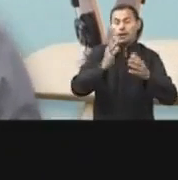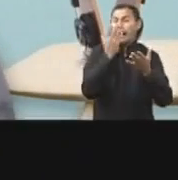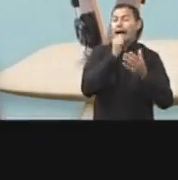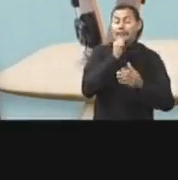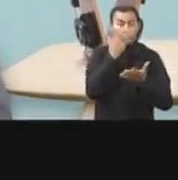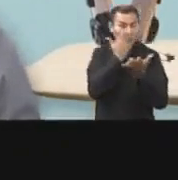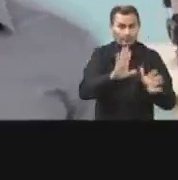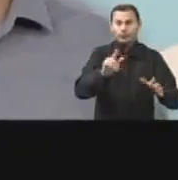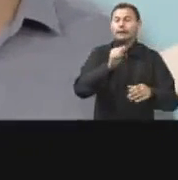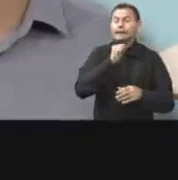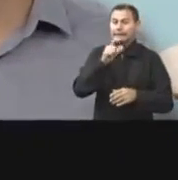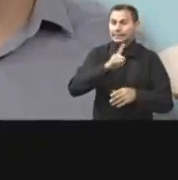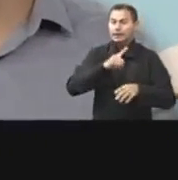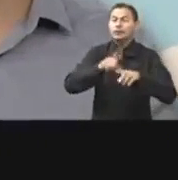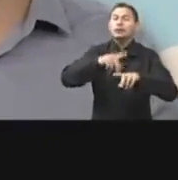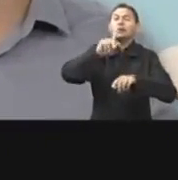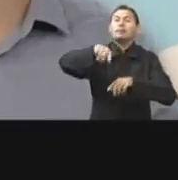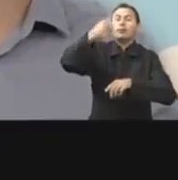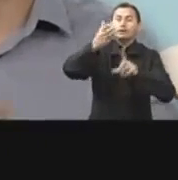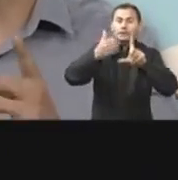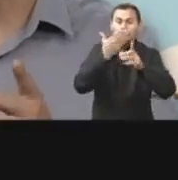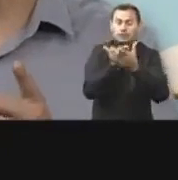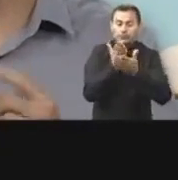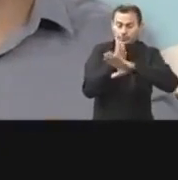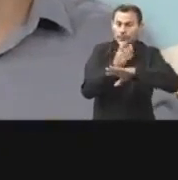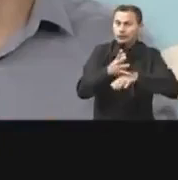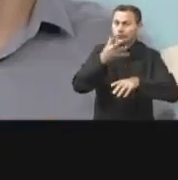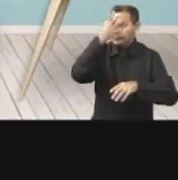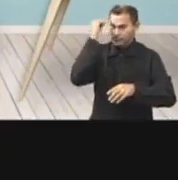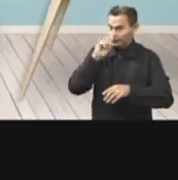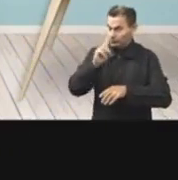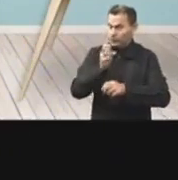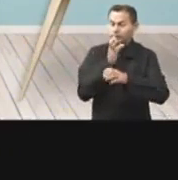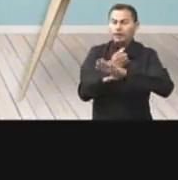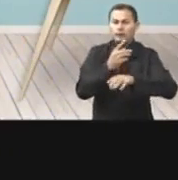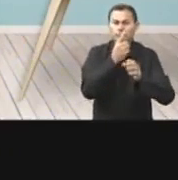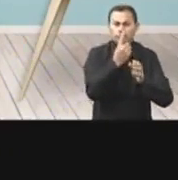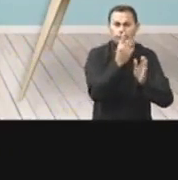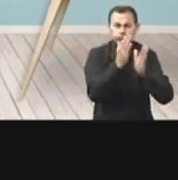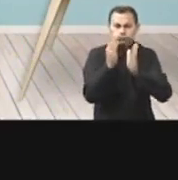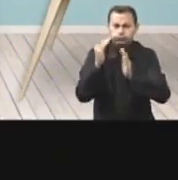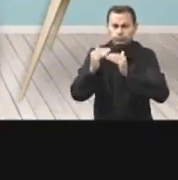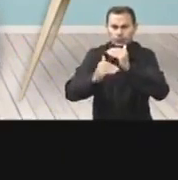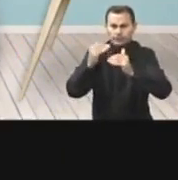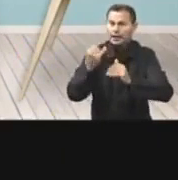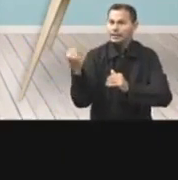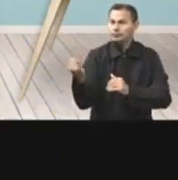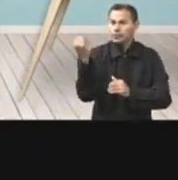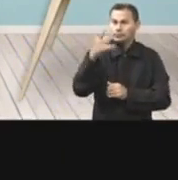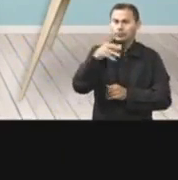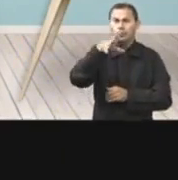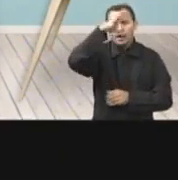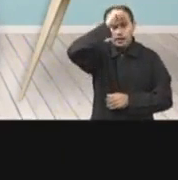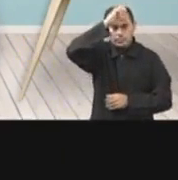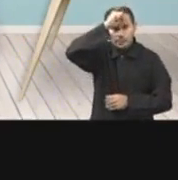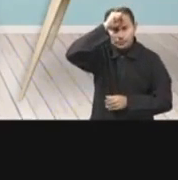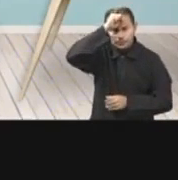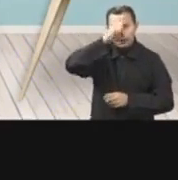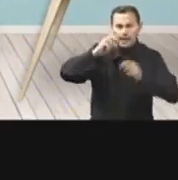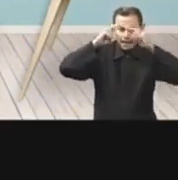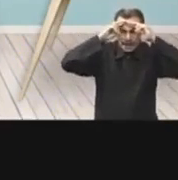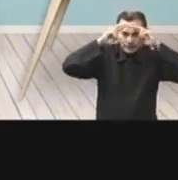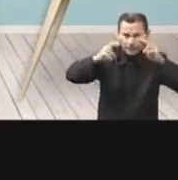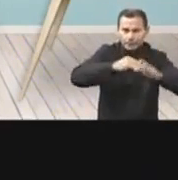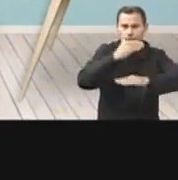acabou. Você ainda tem a sua pós-aula para acessar, não vai esquecer, hein? Cada parte do processo é essencial para a sua aprendizagem.